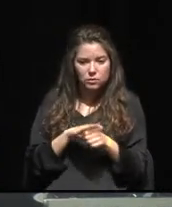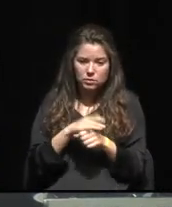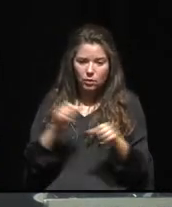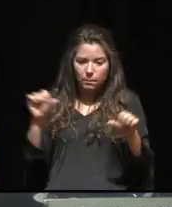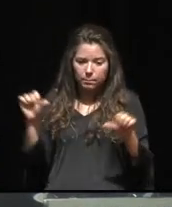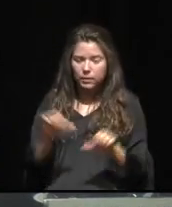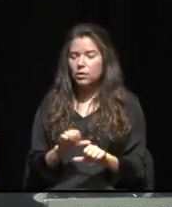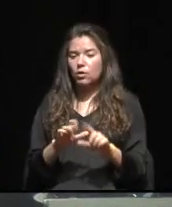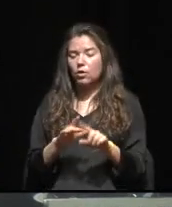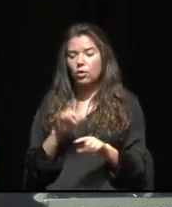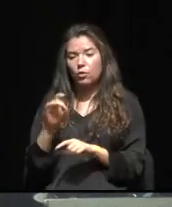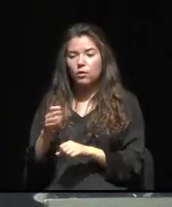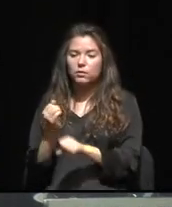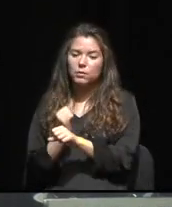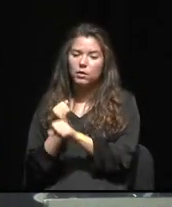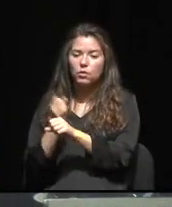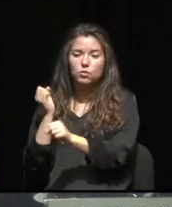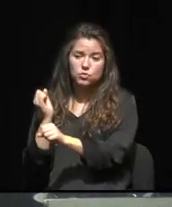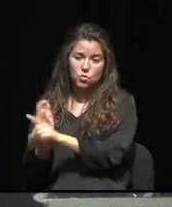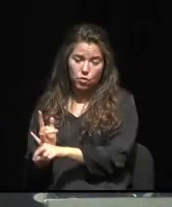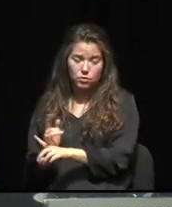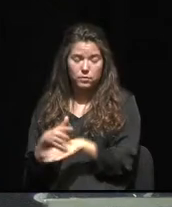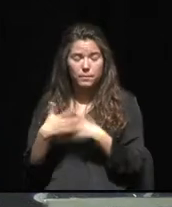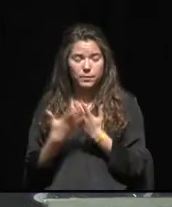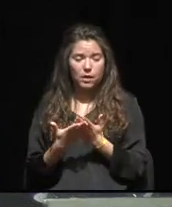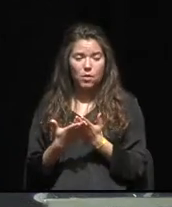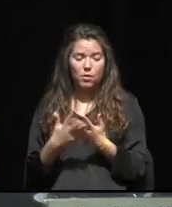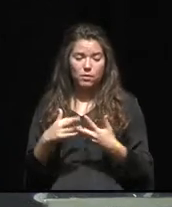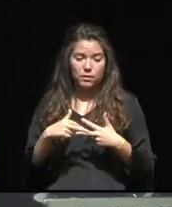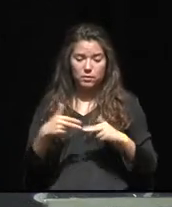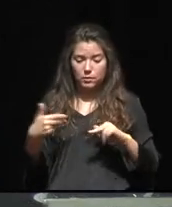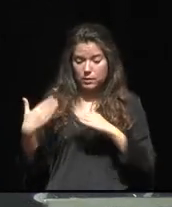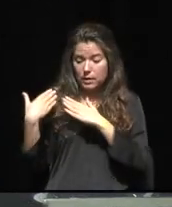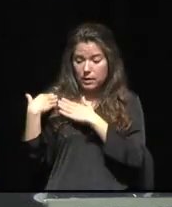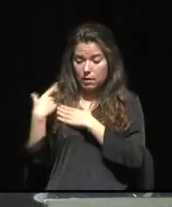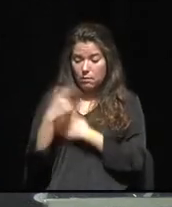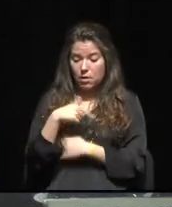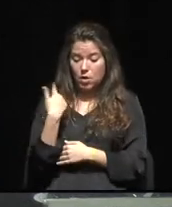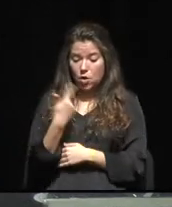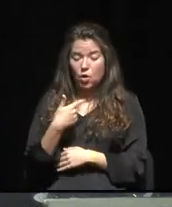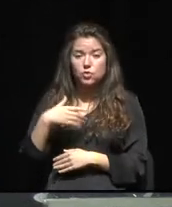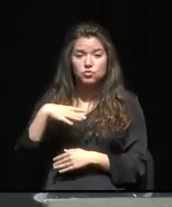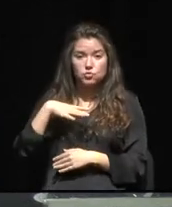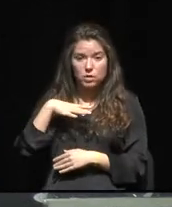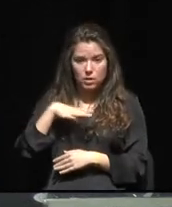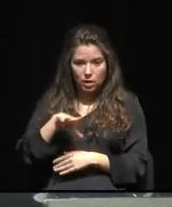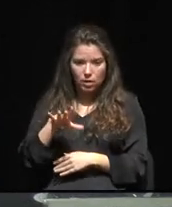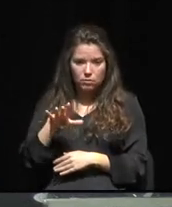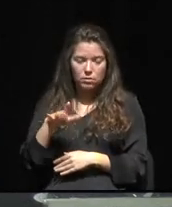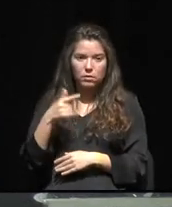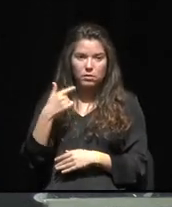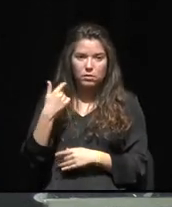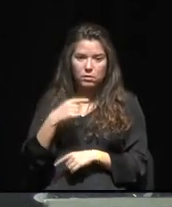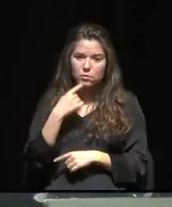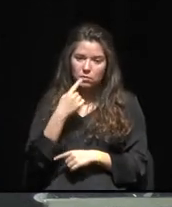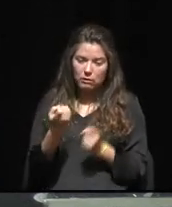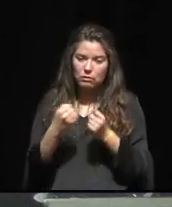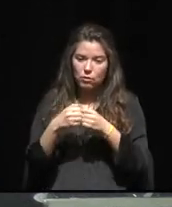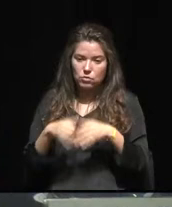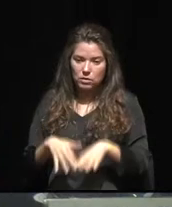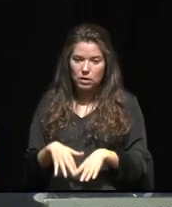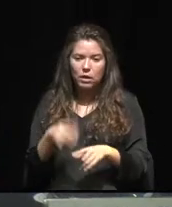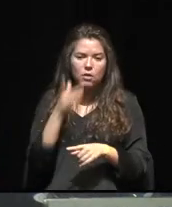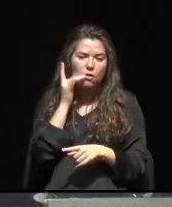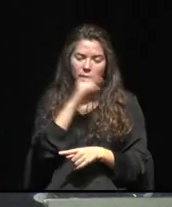relação a outros trabalhadores e da parte da câmara nós queremos e e e temos transmitido isso aos sindicatos